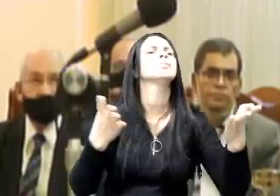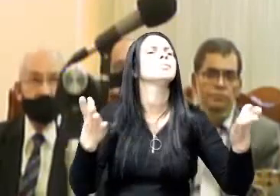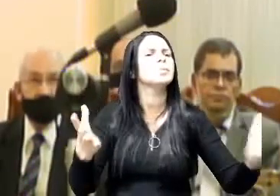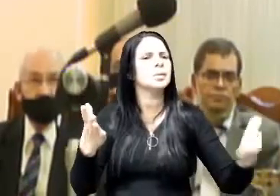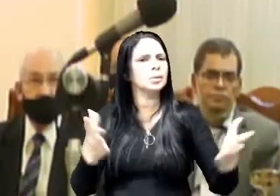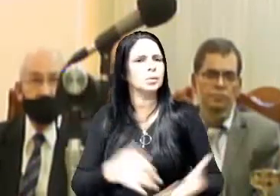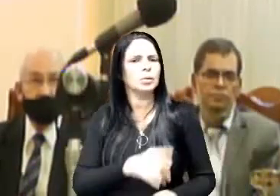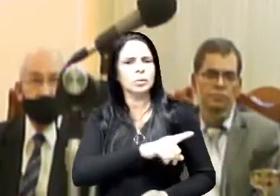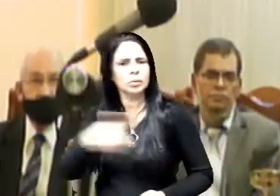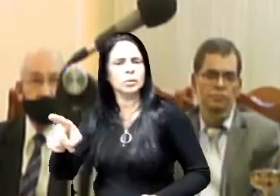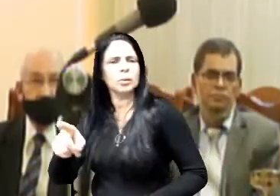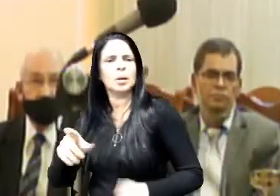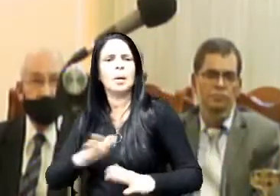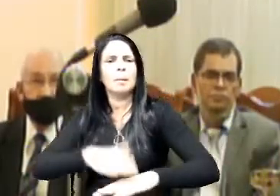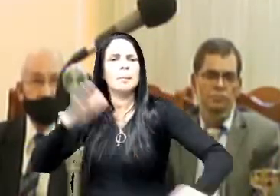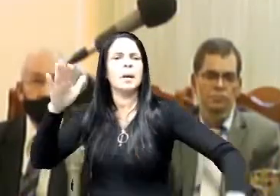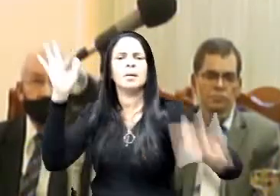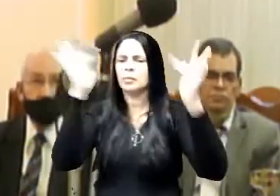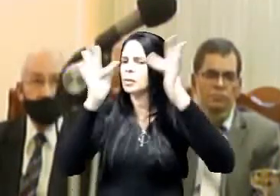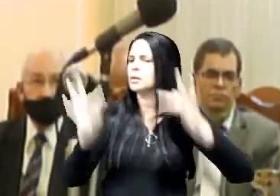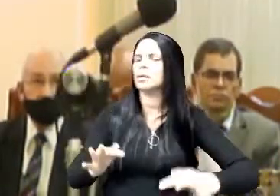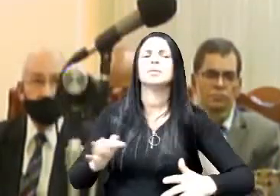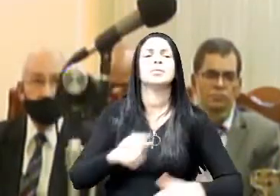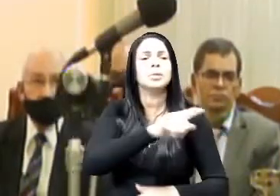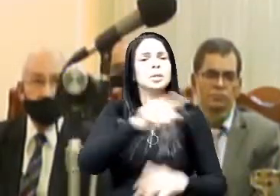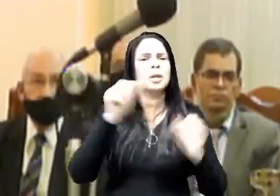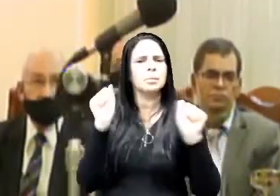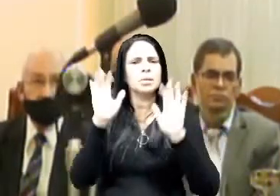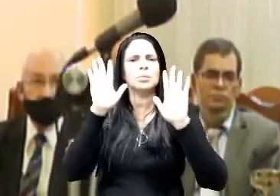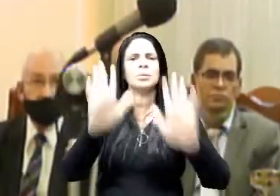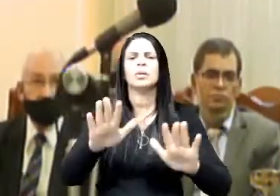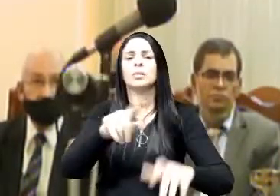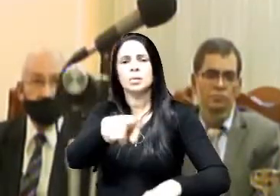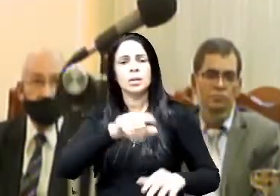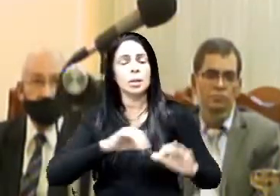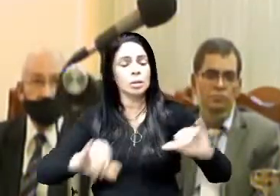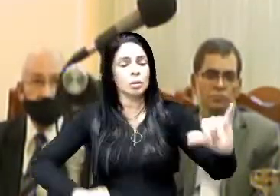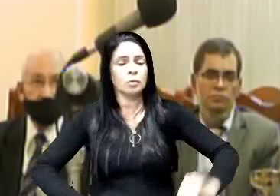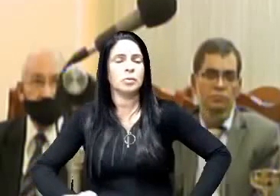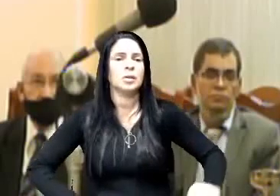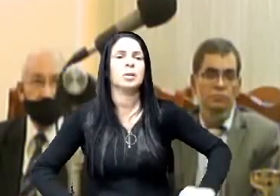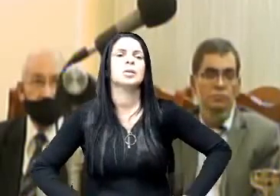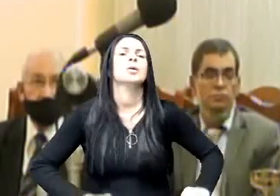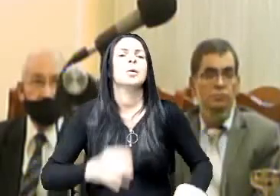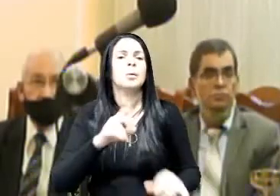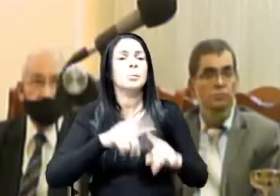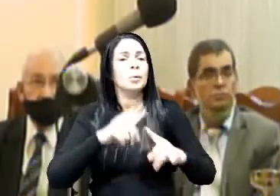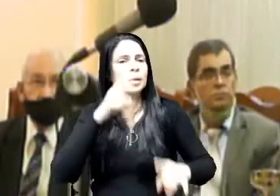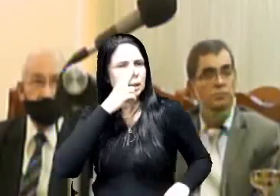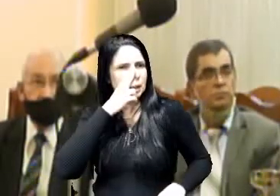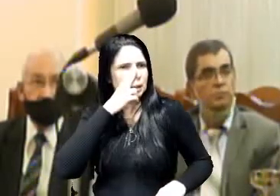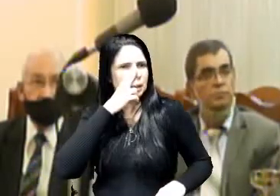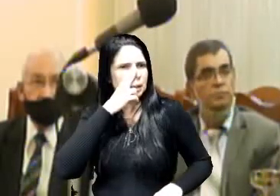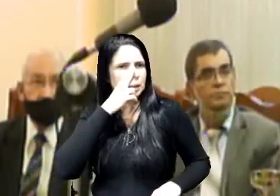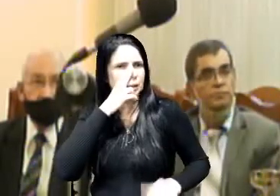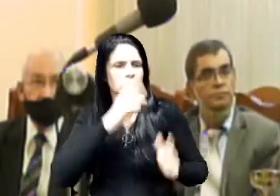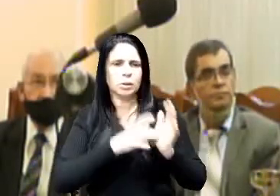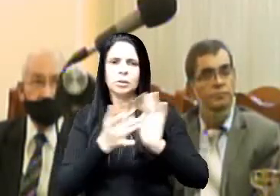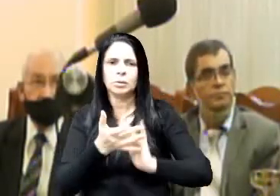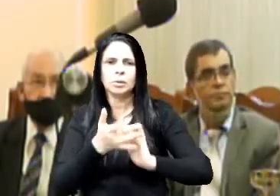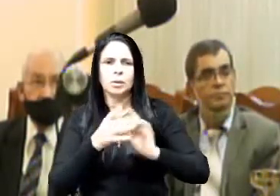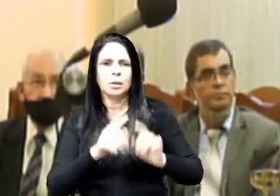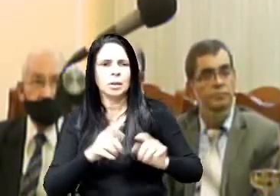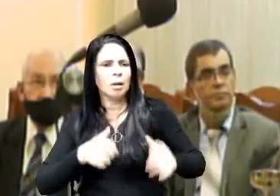feliz, abençoado. Você é um abençoado. Você está sofrendo porque é crente em Jesus, está enfrentando